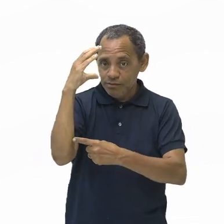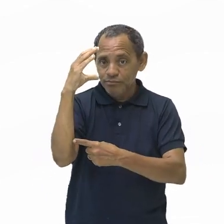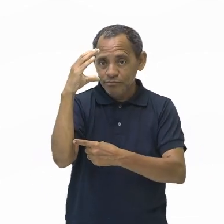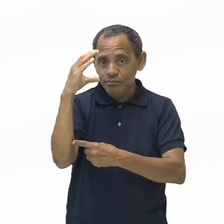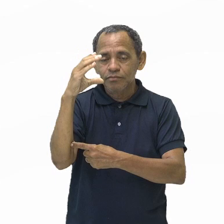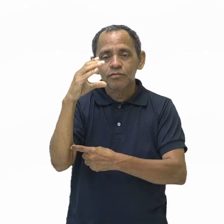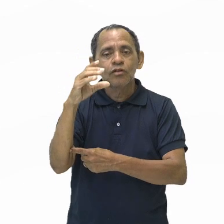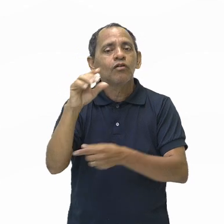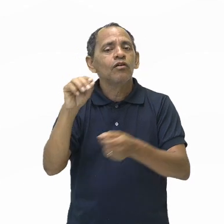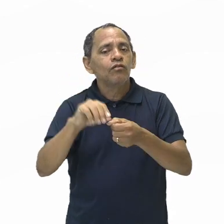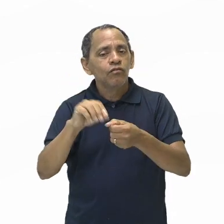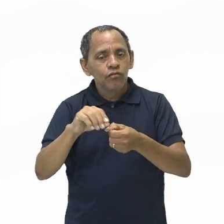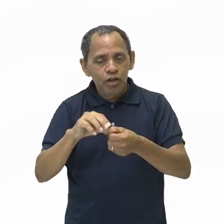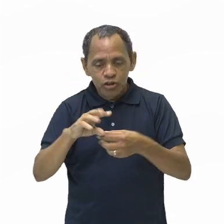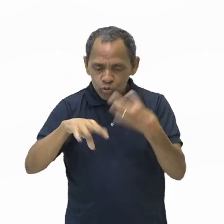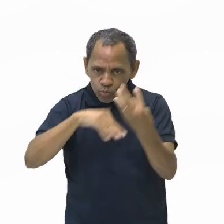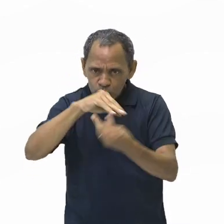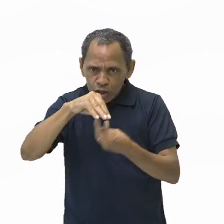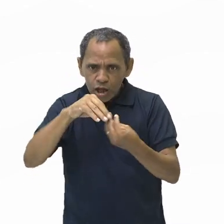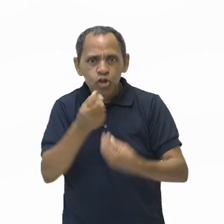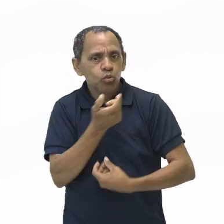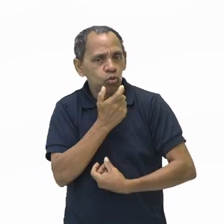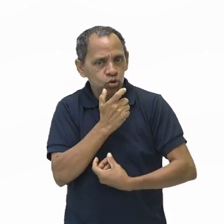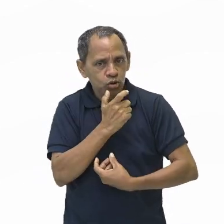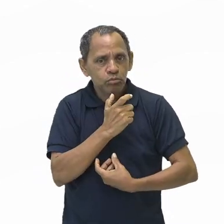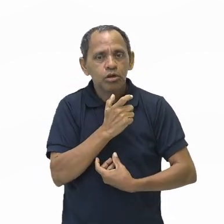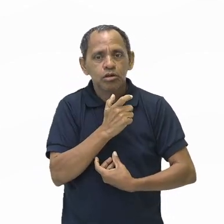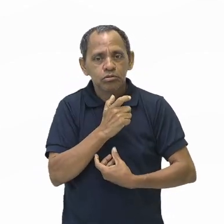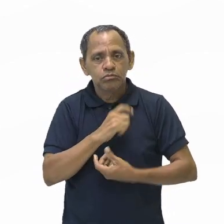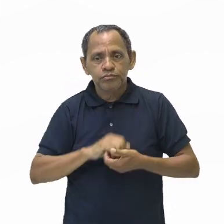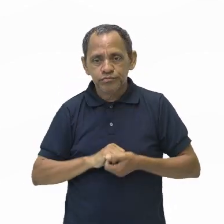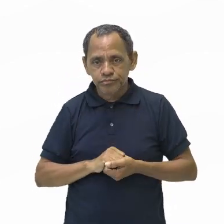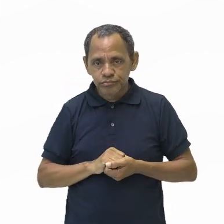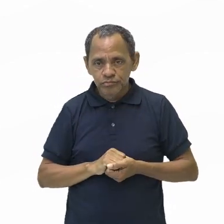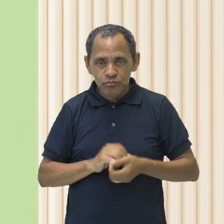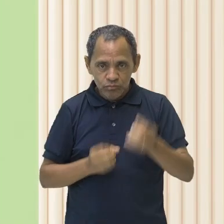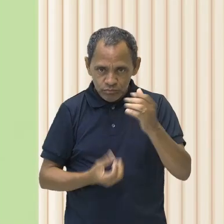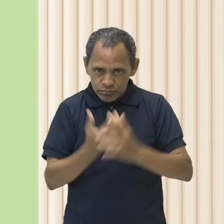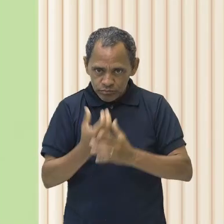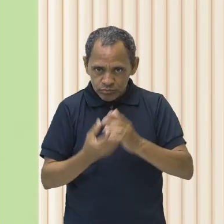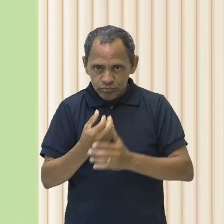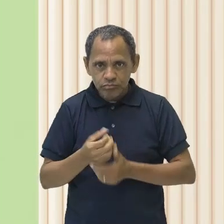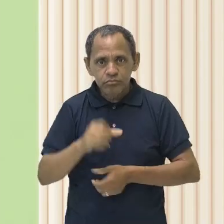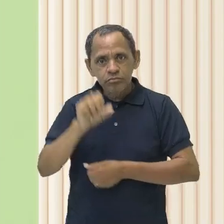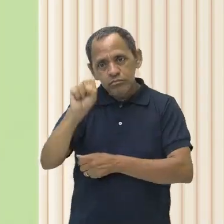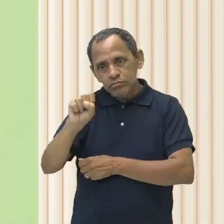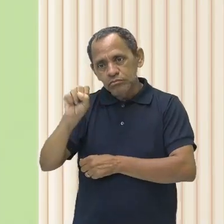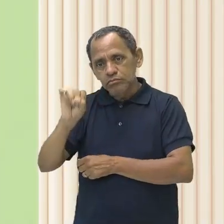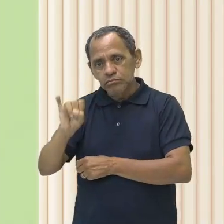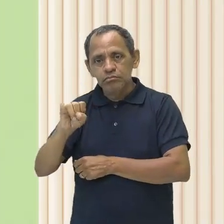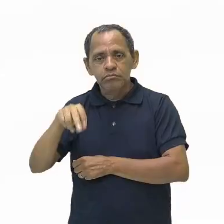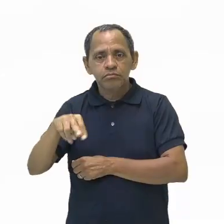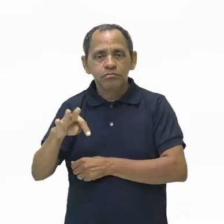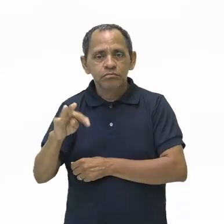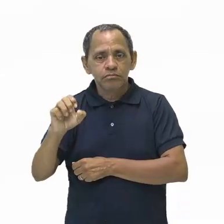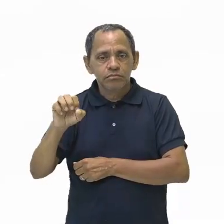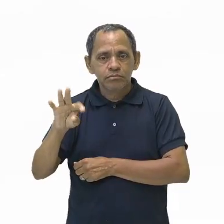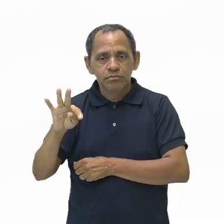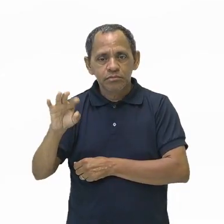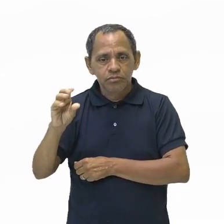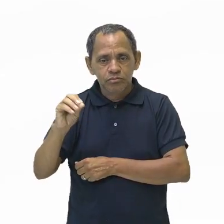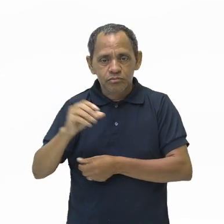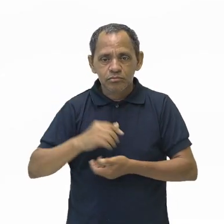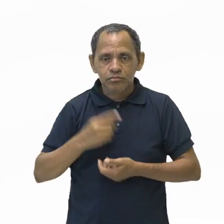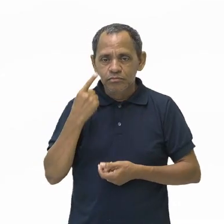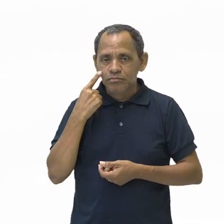um medicamento, é um plástico, tá? Ele é um composto sintético. Então, carimba que é top, dê uma